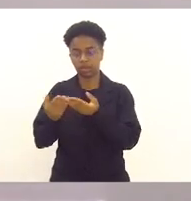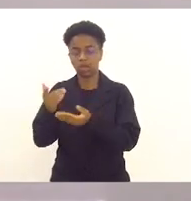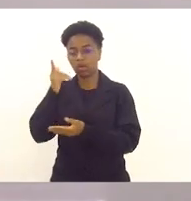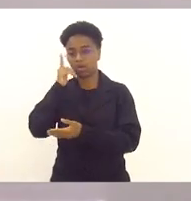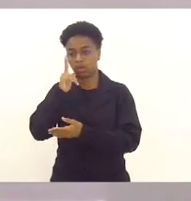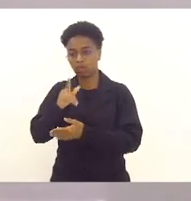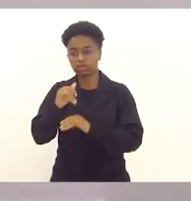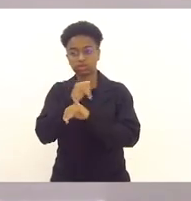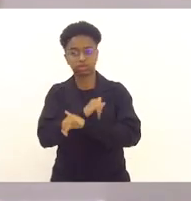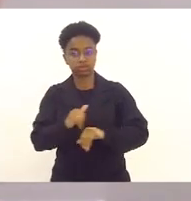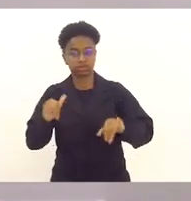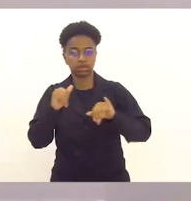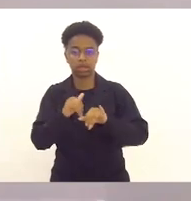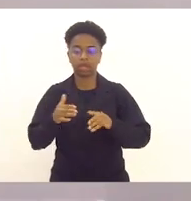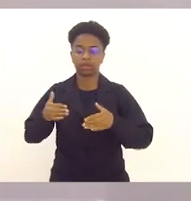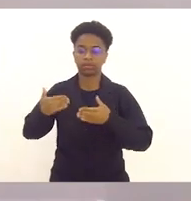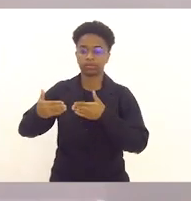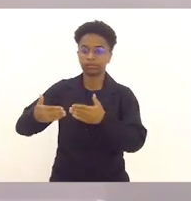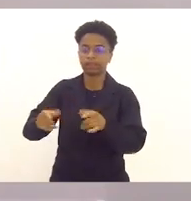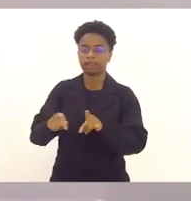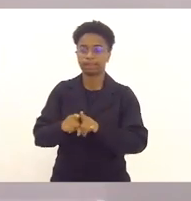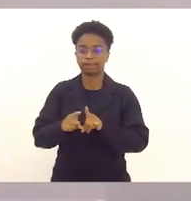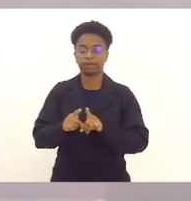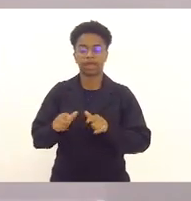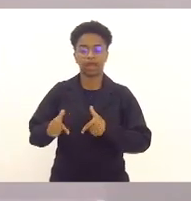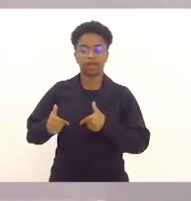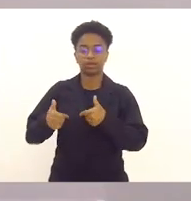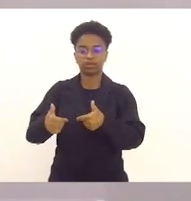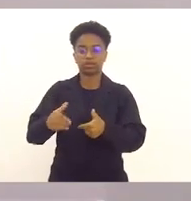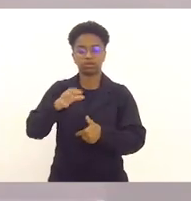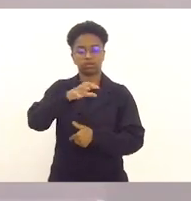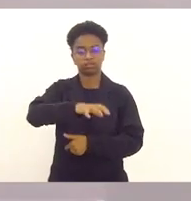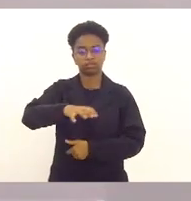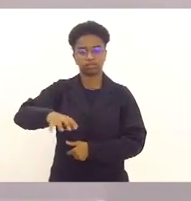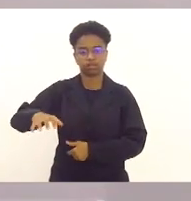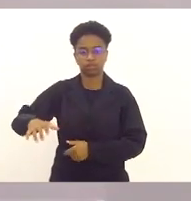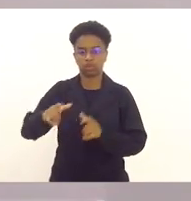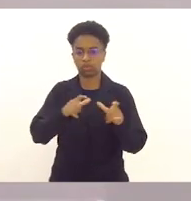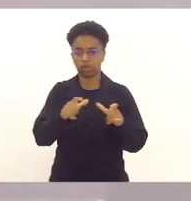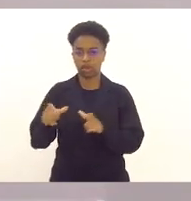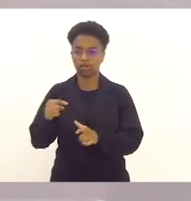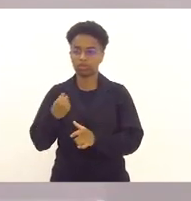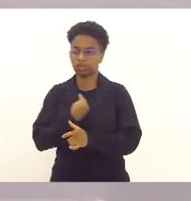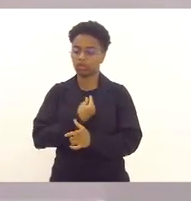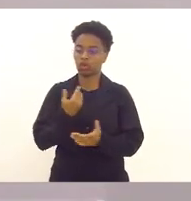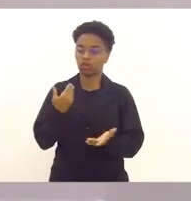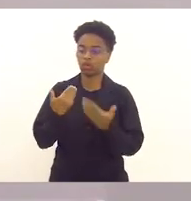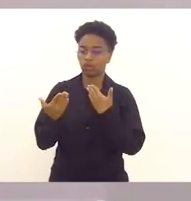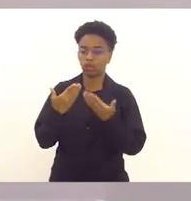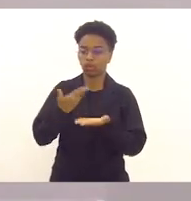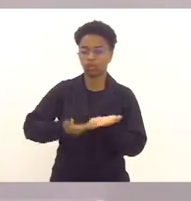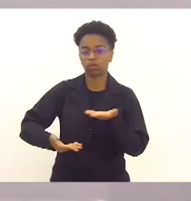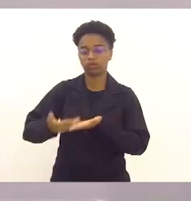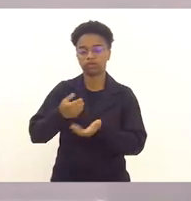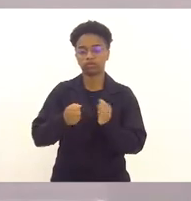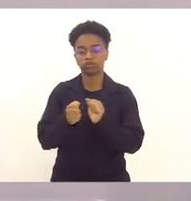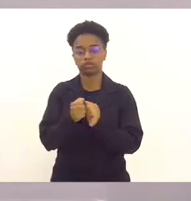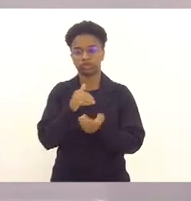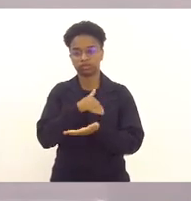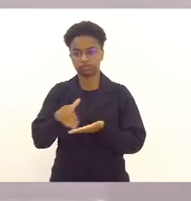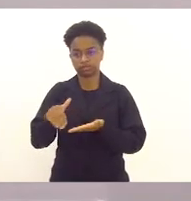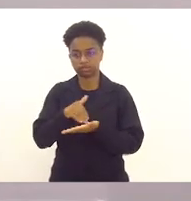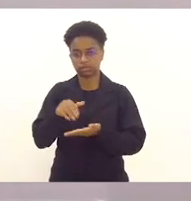campanhas permanentes que Garanta a atuação nos territórios é isso que a gente tem conversado inclusive com a secretária